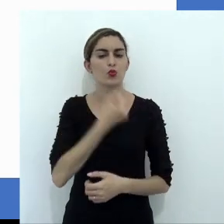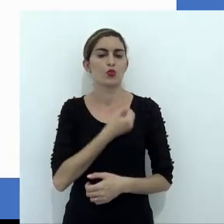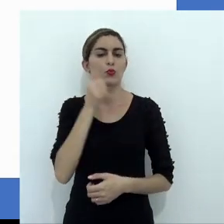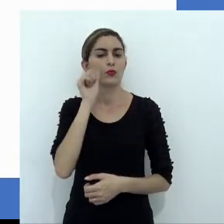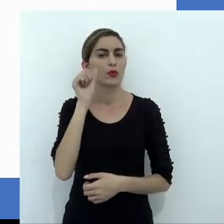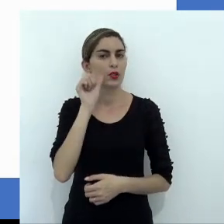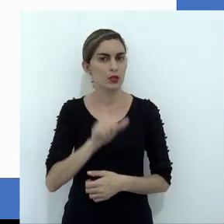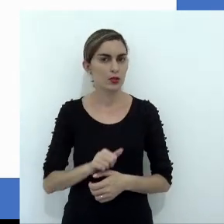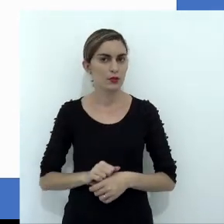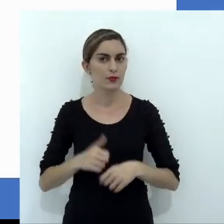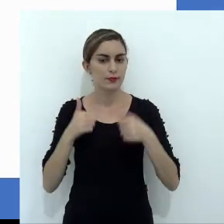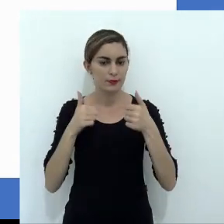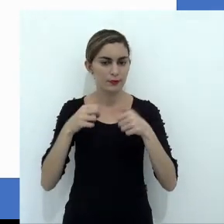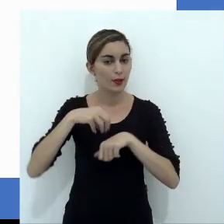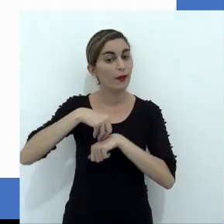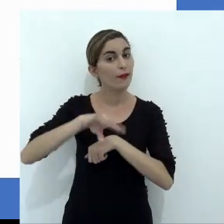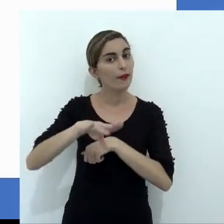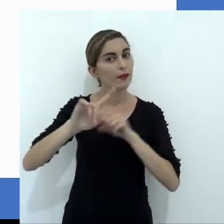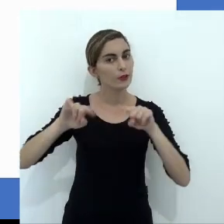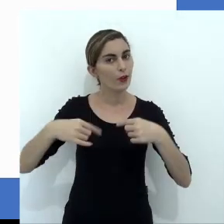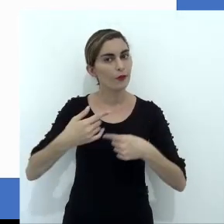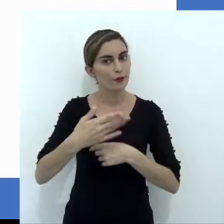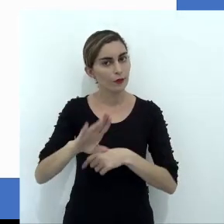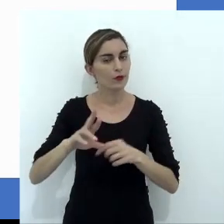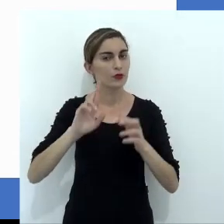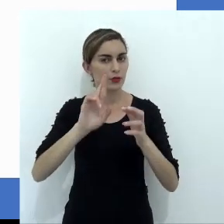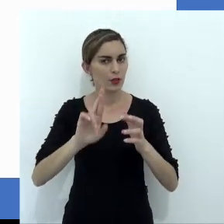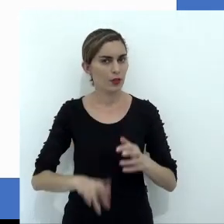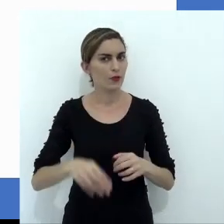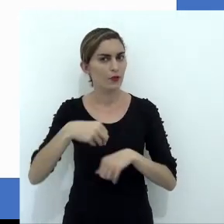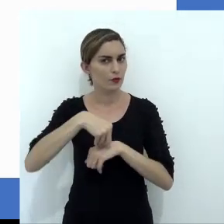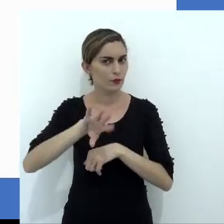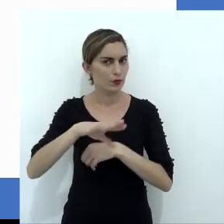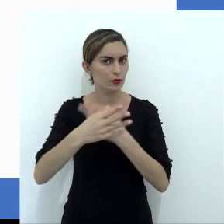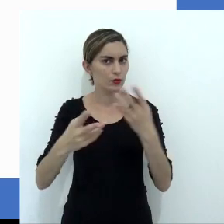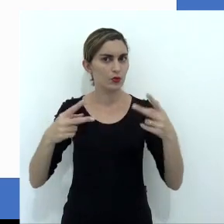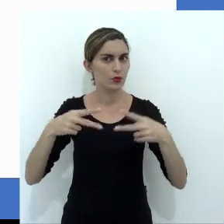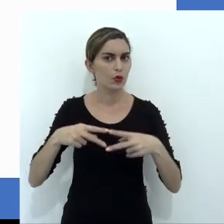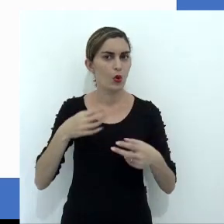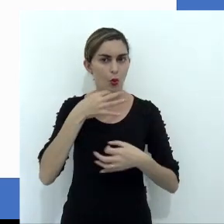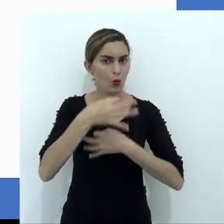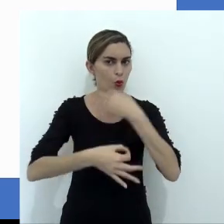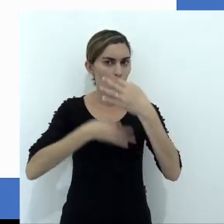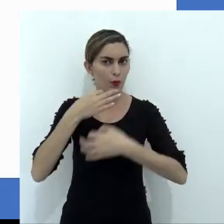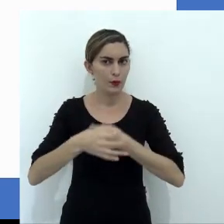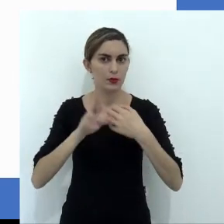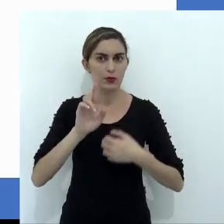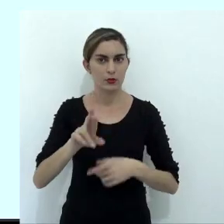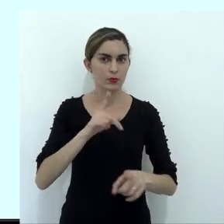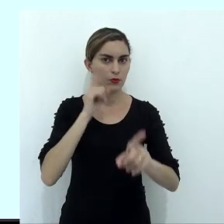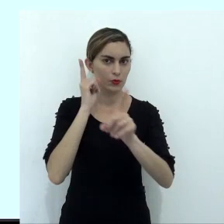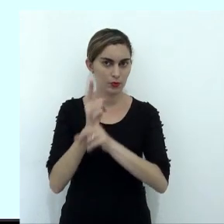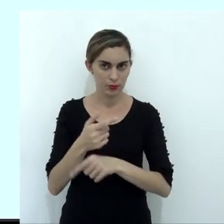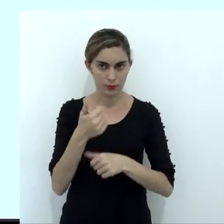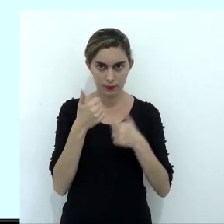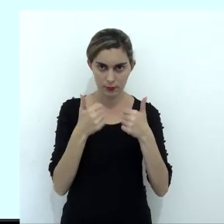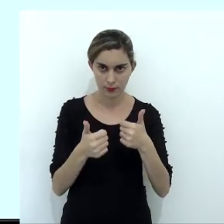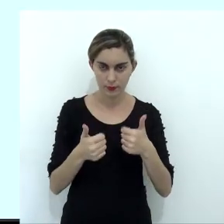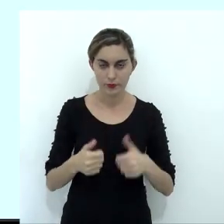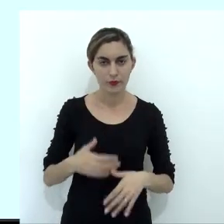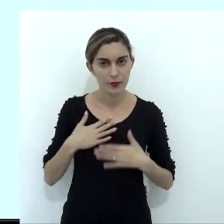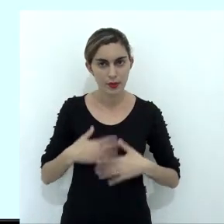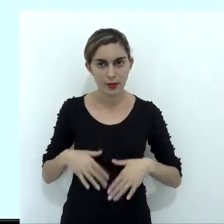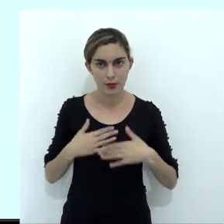de meninas da turma. Tá lançado o desafio, viu, galera? Quero ver vocês deixarem aí nos comentários o resultado que vocês encontraram para essa